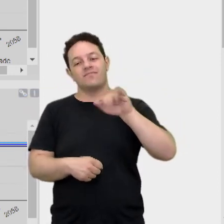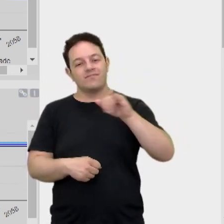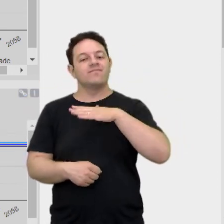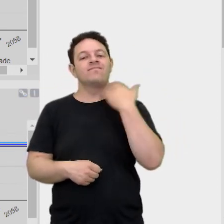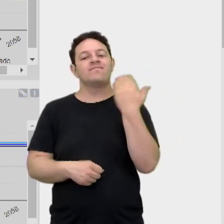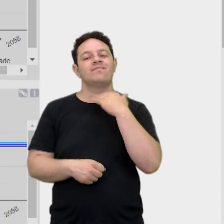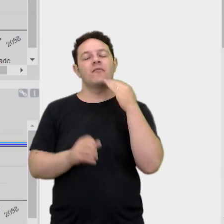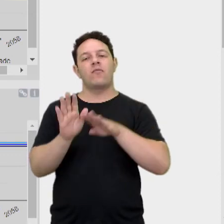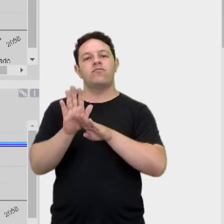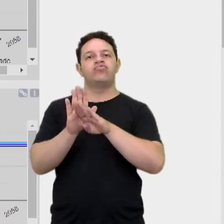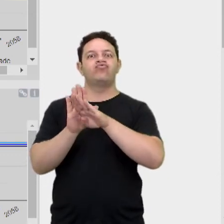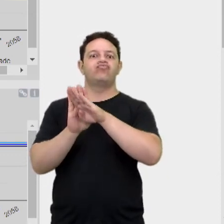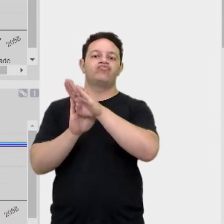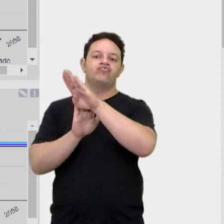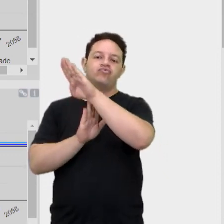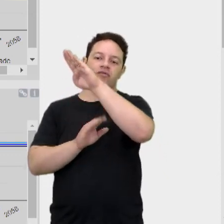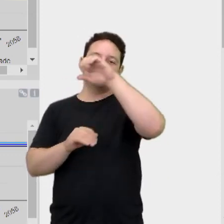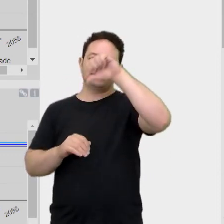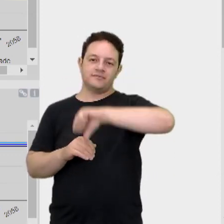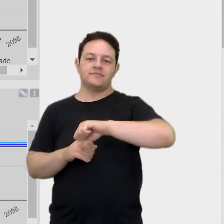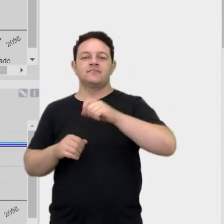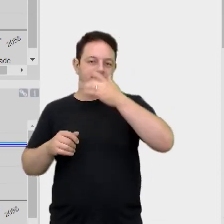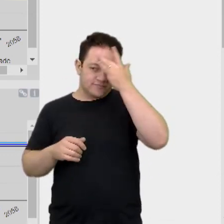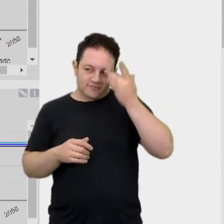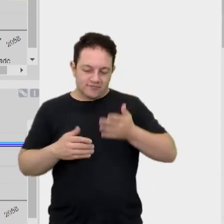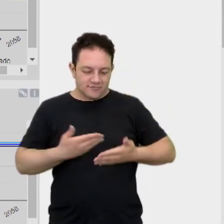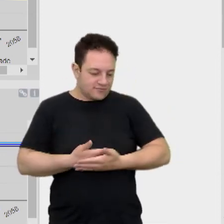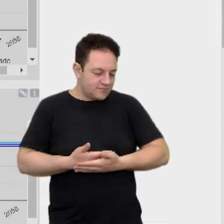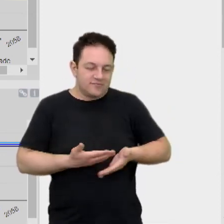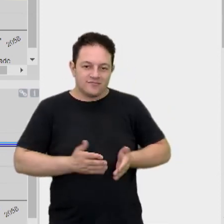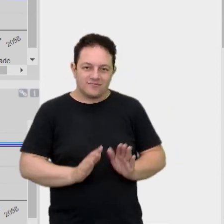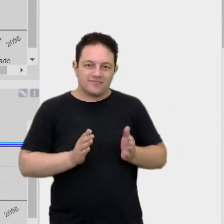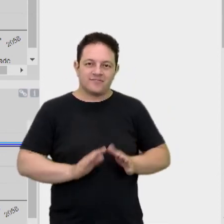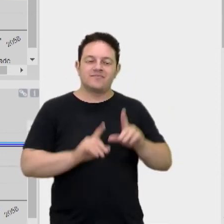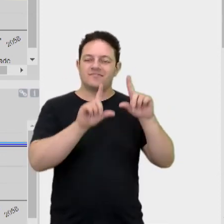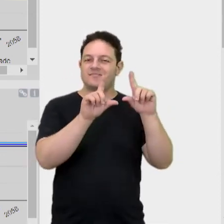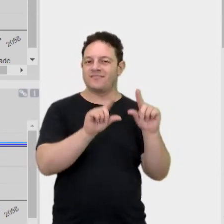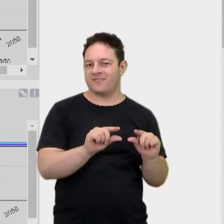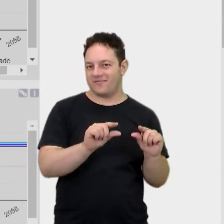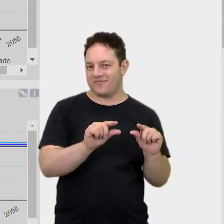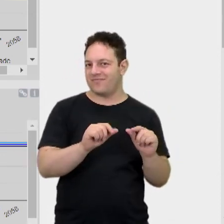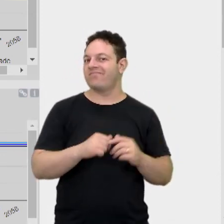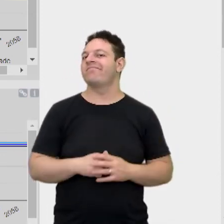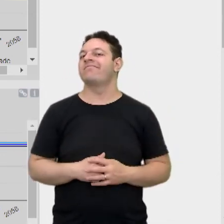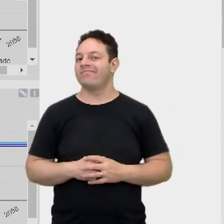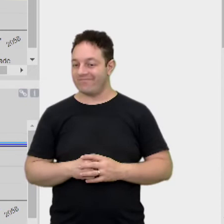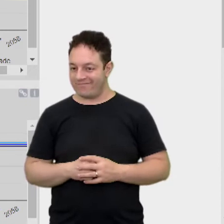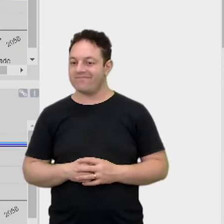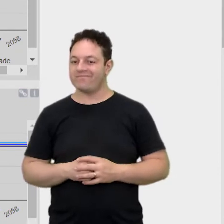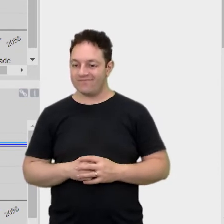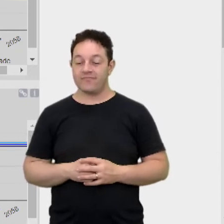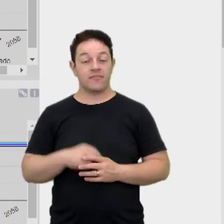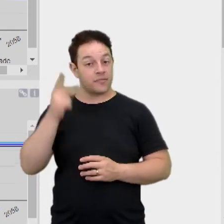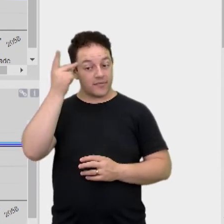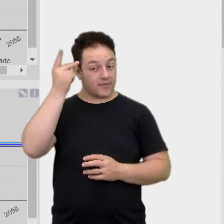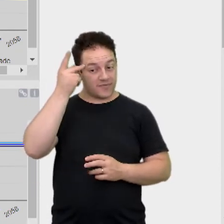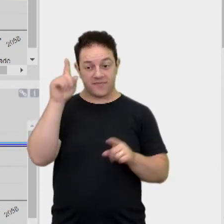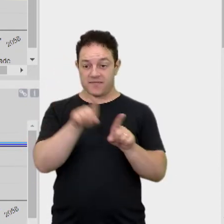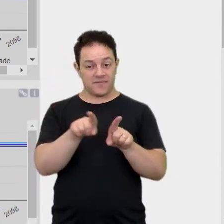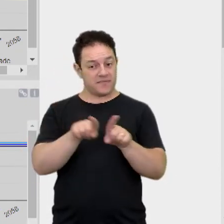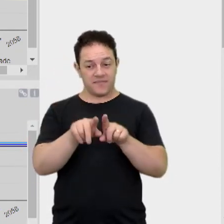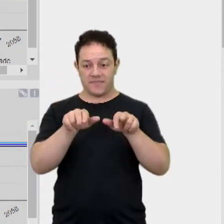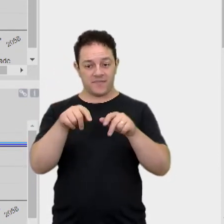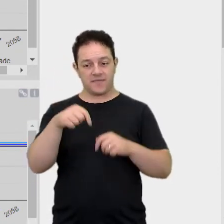de mortalidade maior do que a taxa de nascimento a cada 1.000 habitantes. São Paulo a mesma coisa,